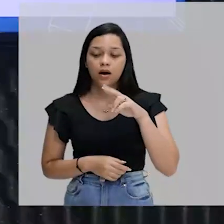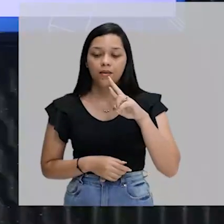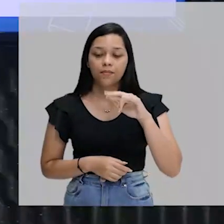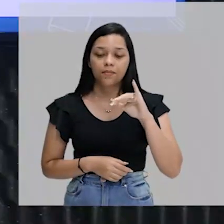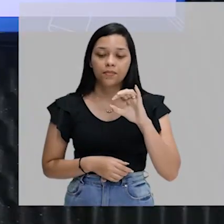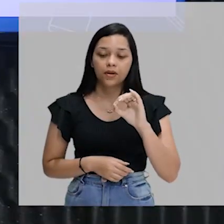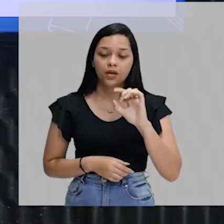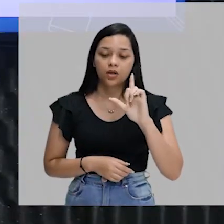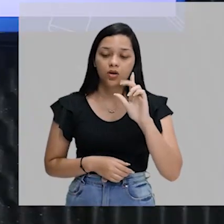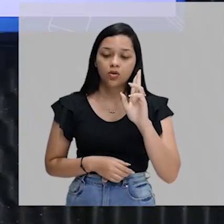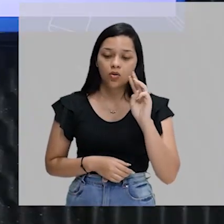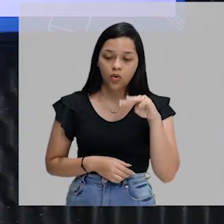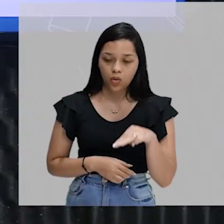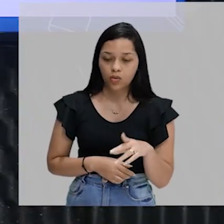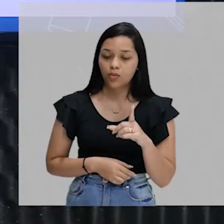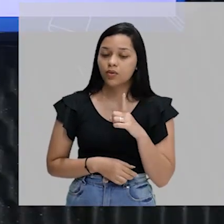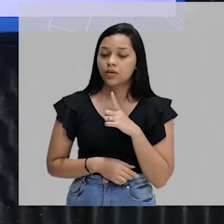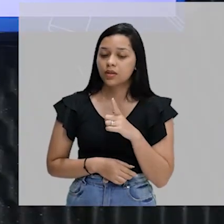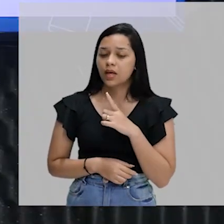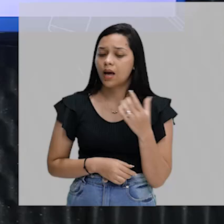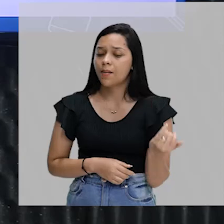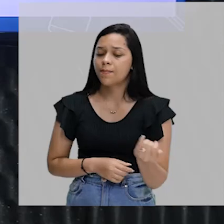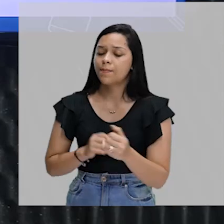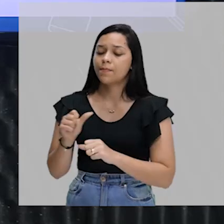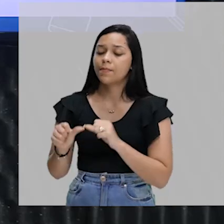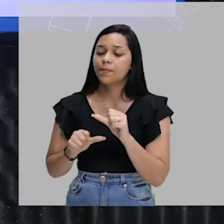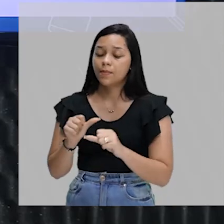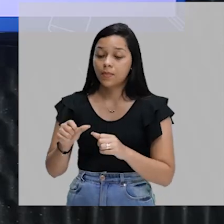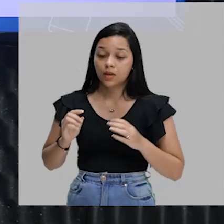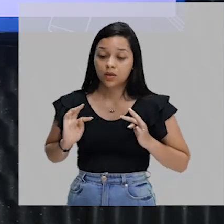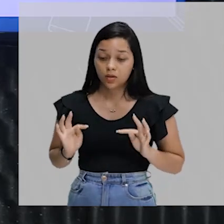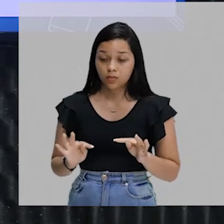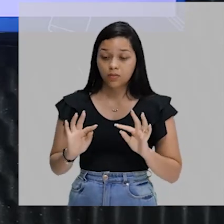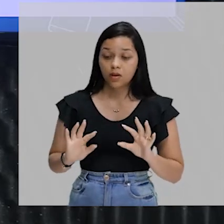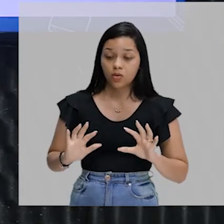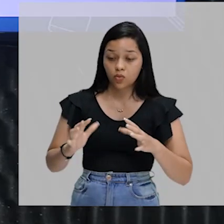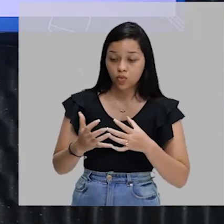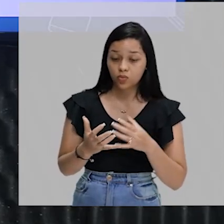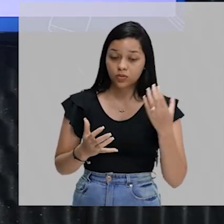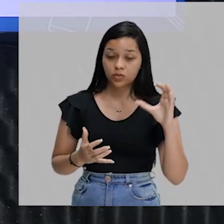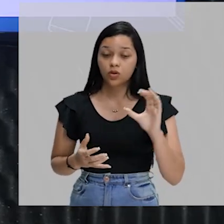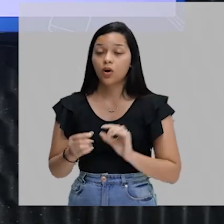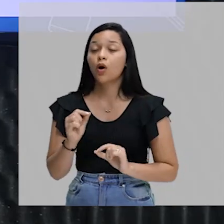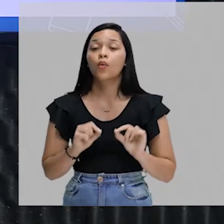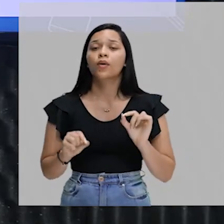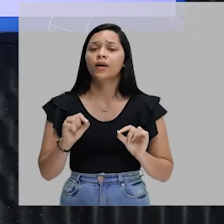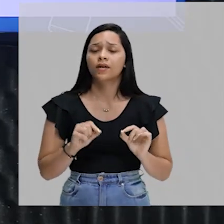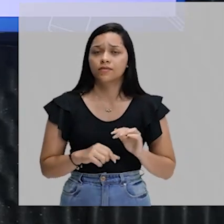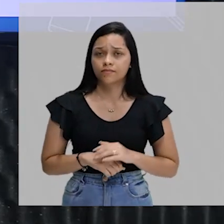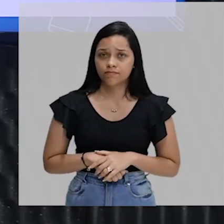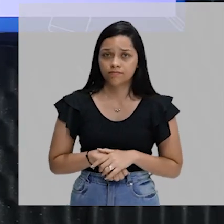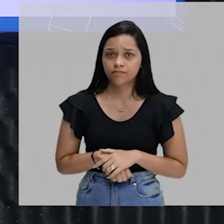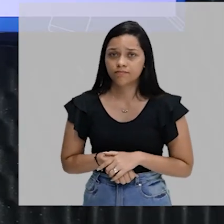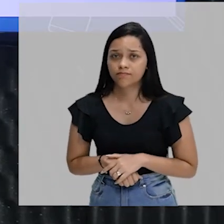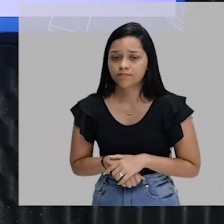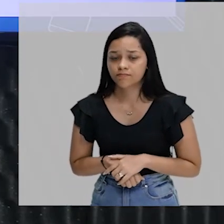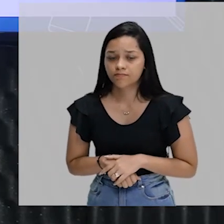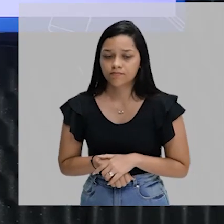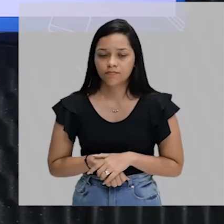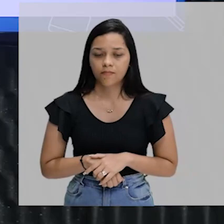importância dessa inovação tecnológica para a comunidade científica se deve a quê?